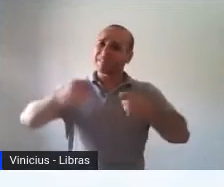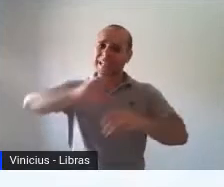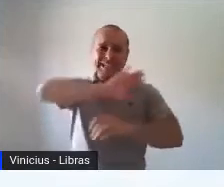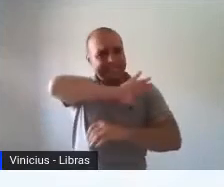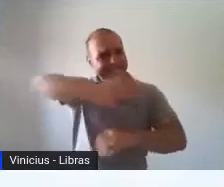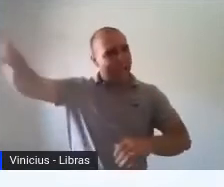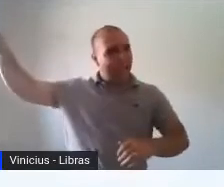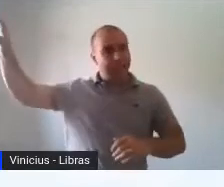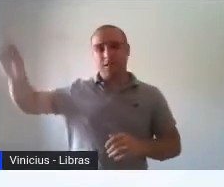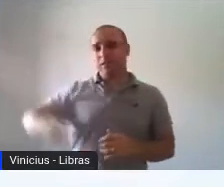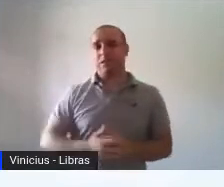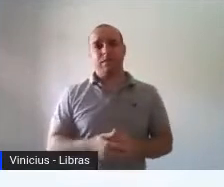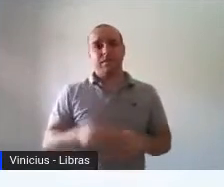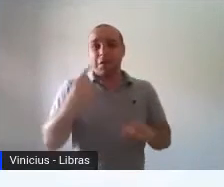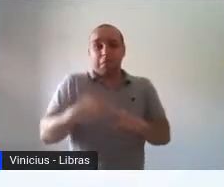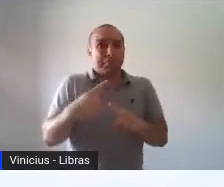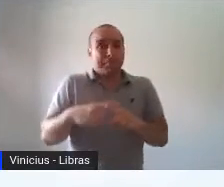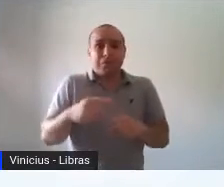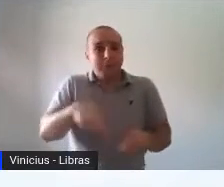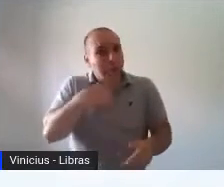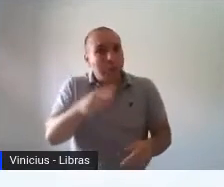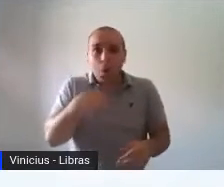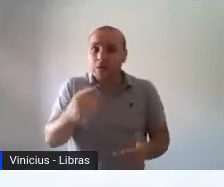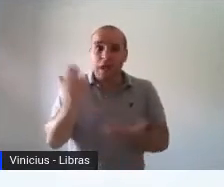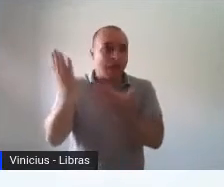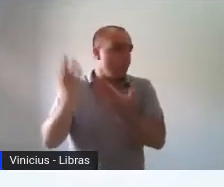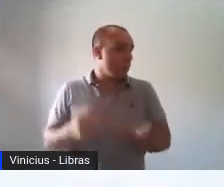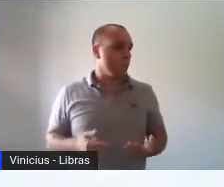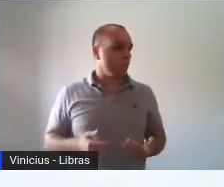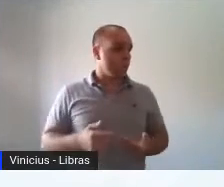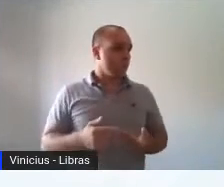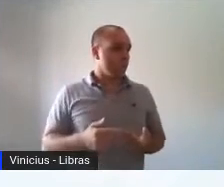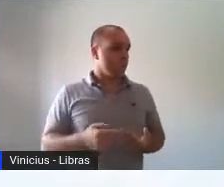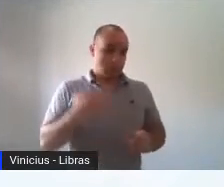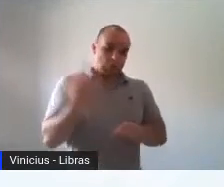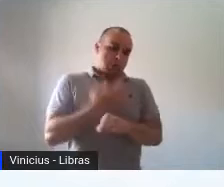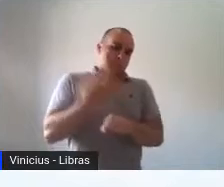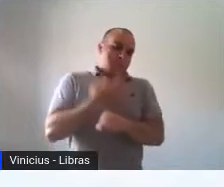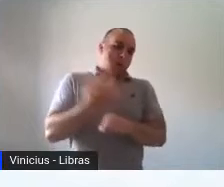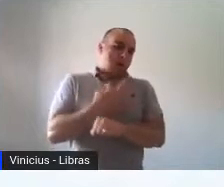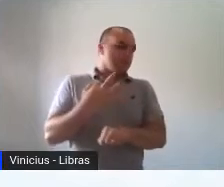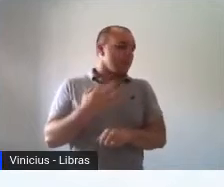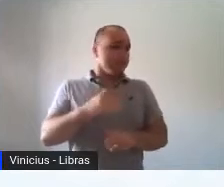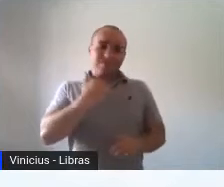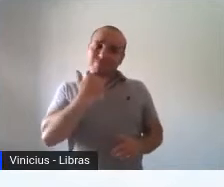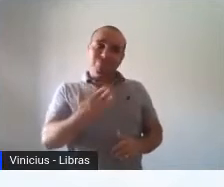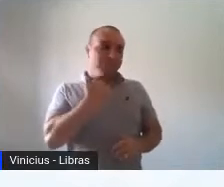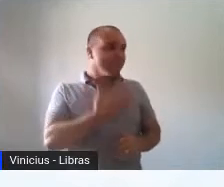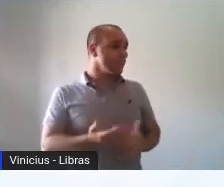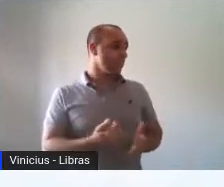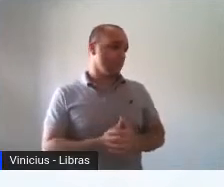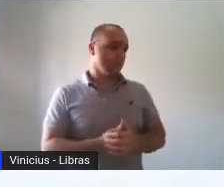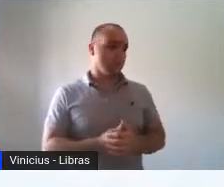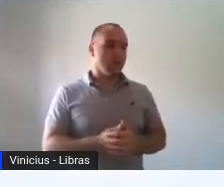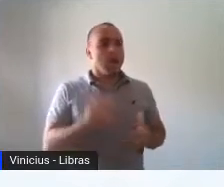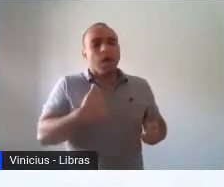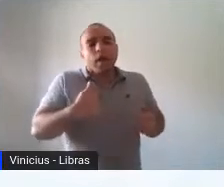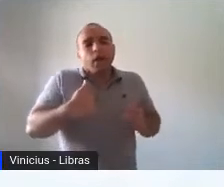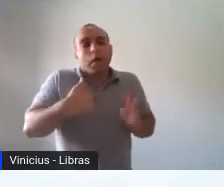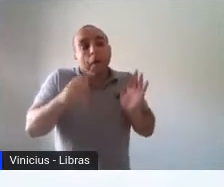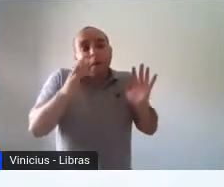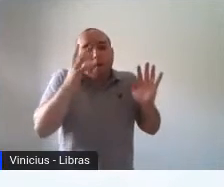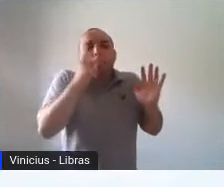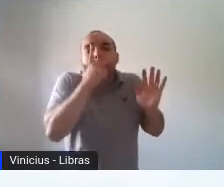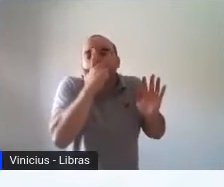né, que seja isso, que a gente não suporte, porque se a gente não enfrentar isso antes, a impressão que se tem por tudo que a